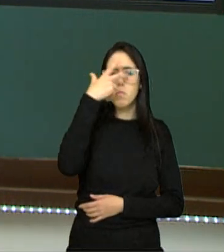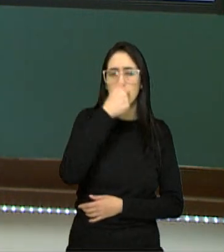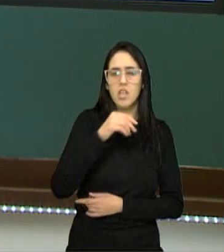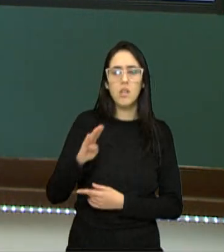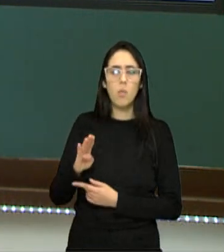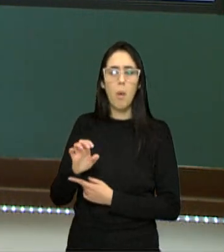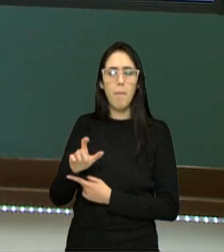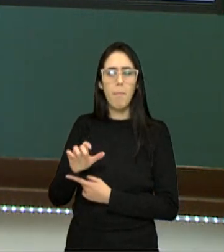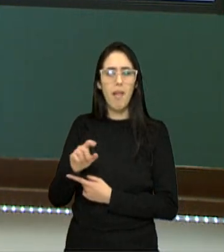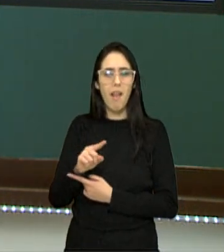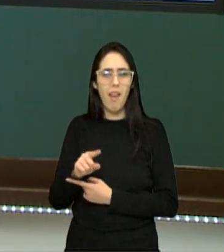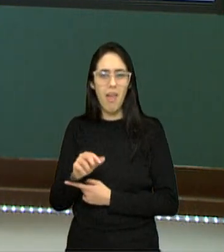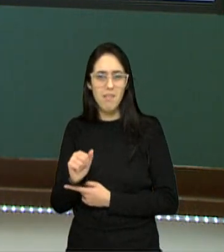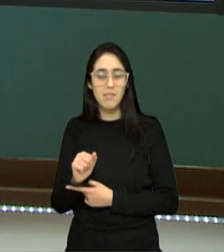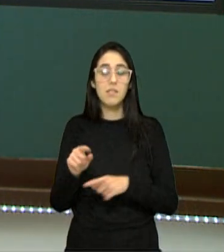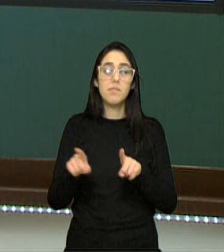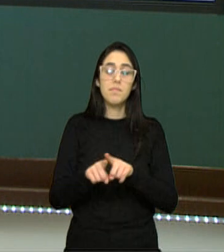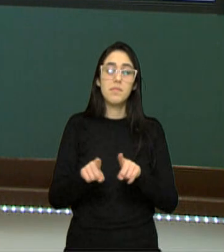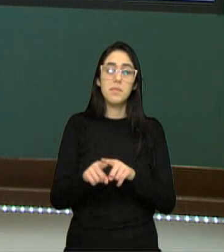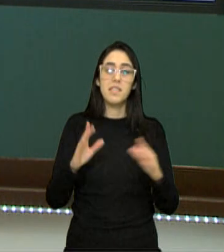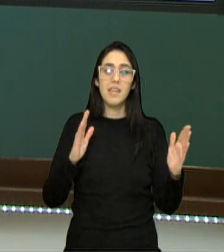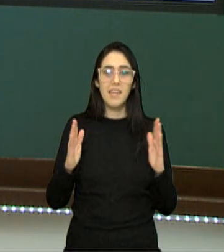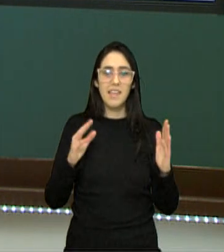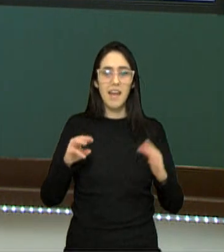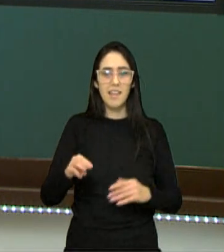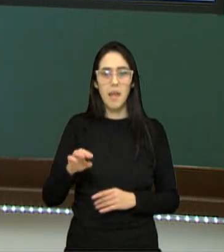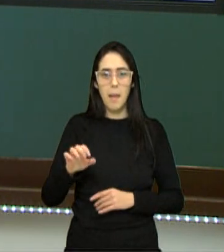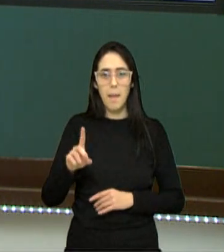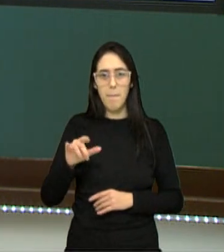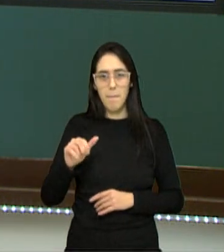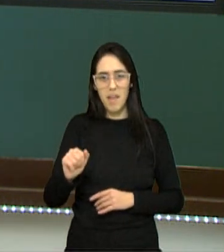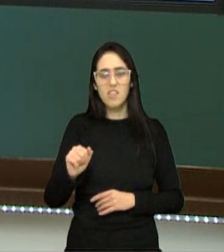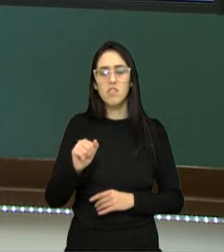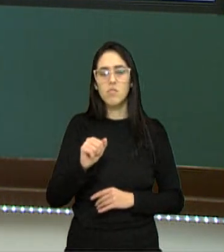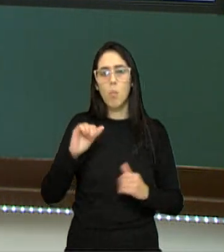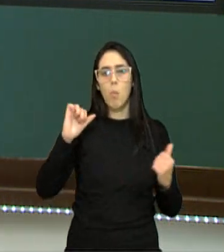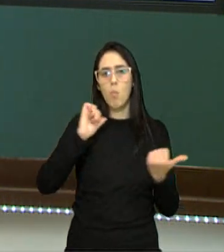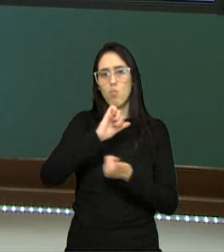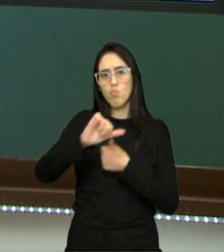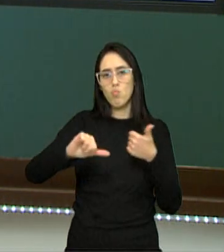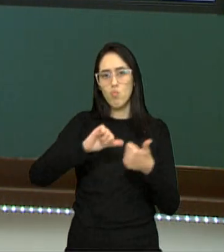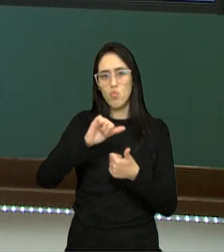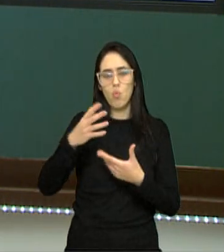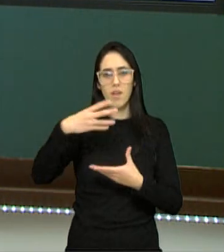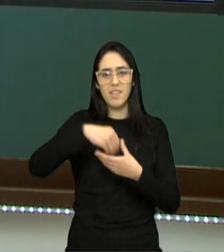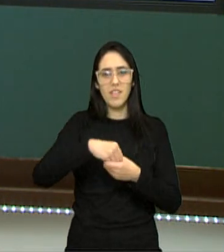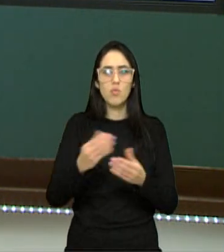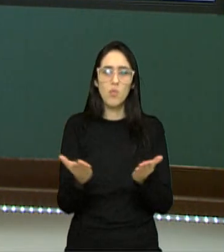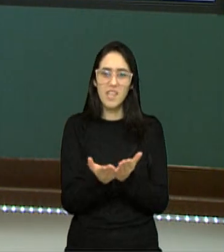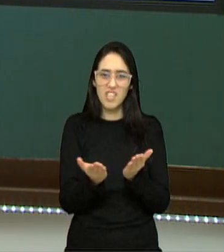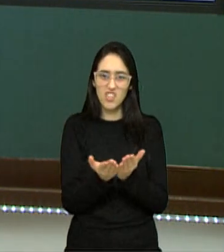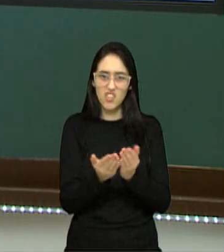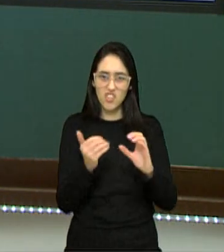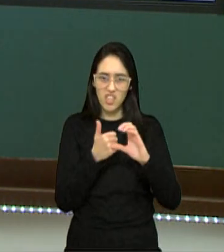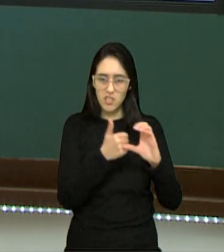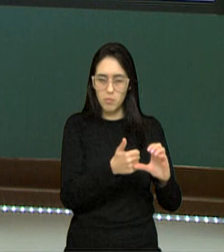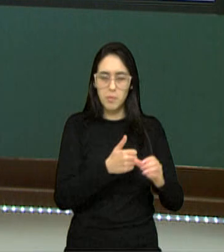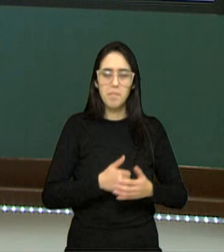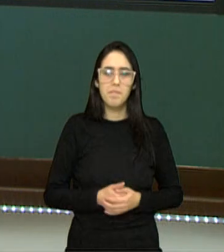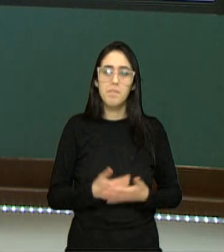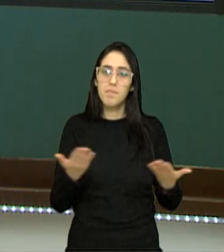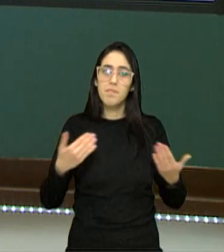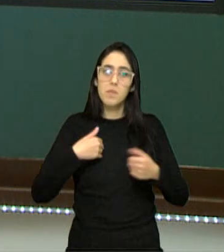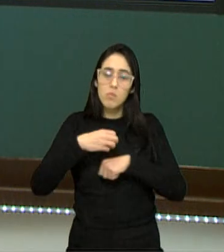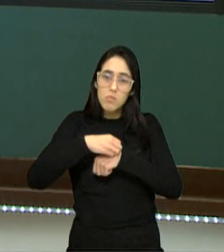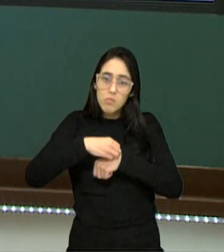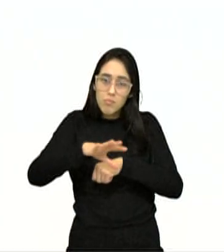adiante na Idade Média, essa ideia vai ser ressignificada no cristianismo. Como sugestão, eu vou